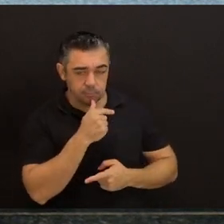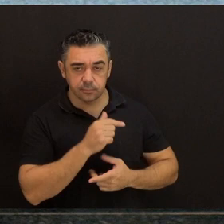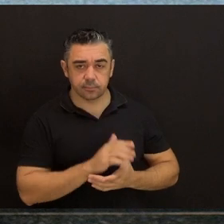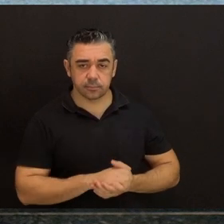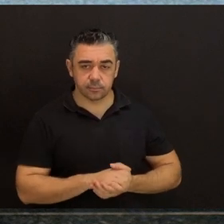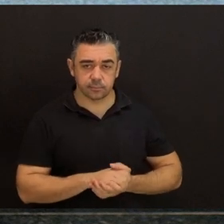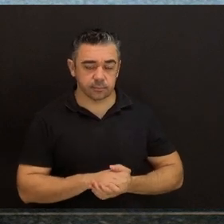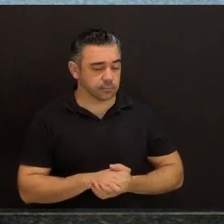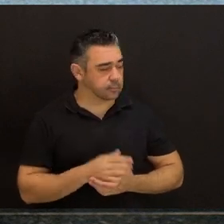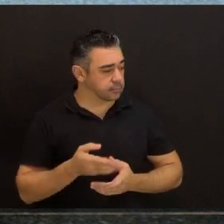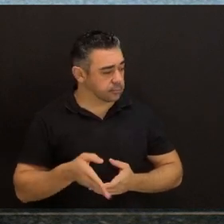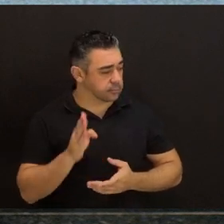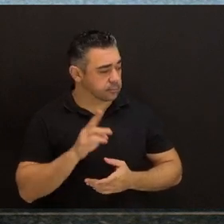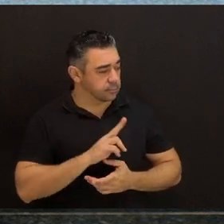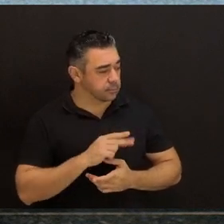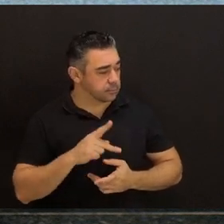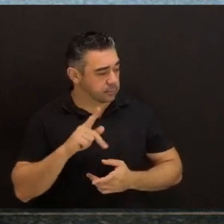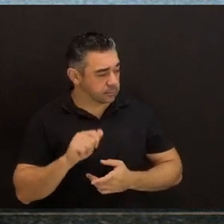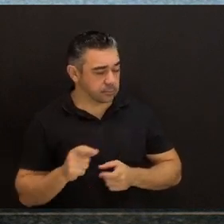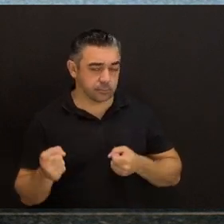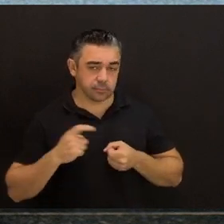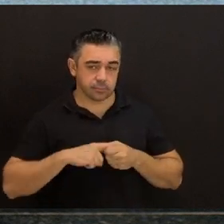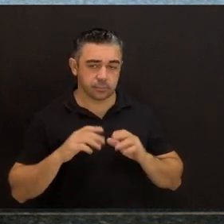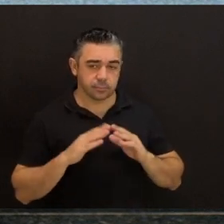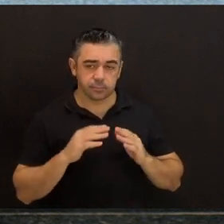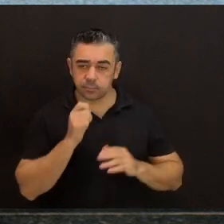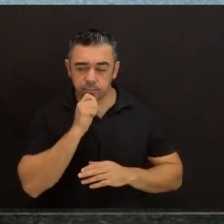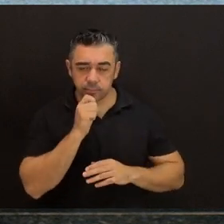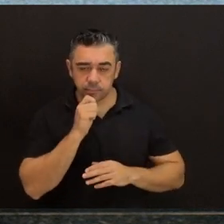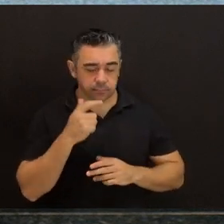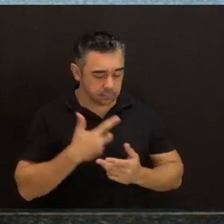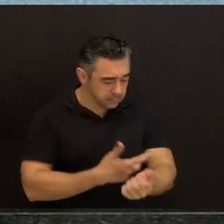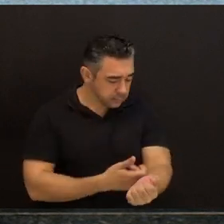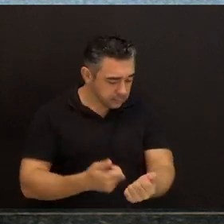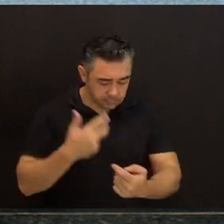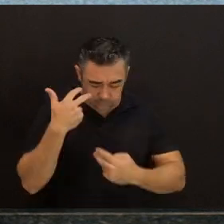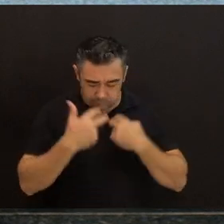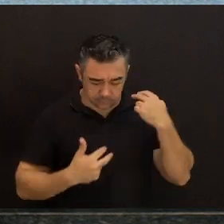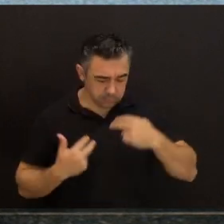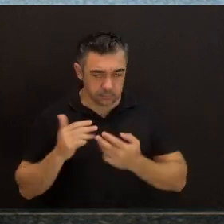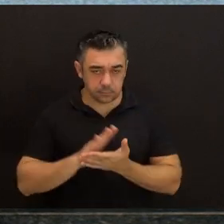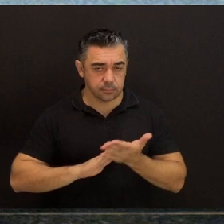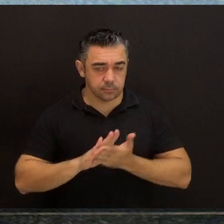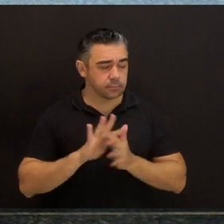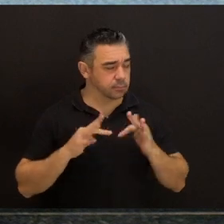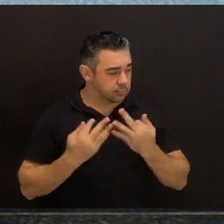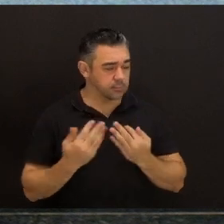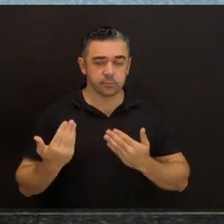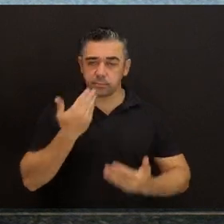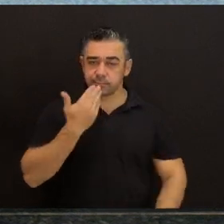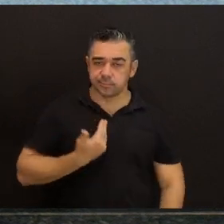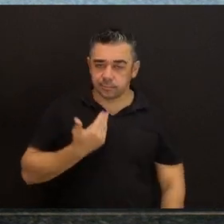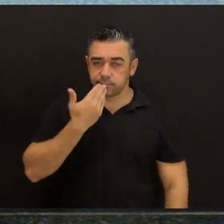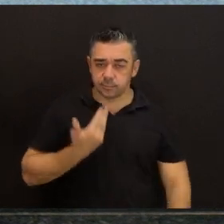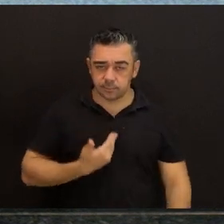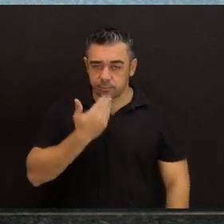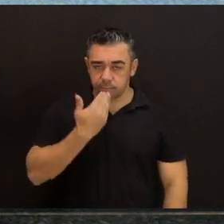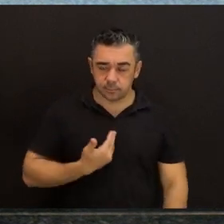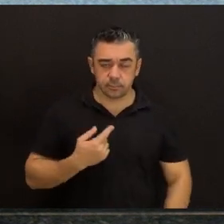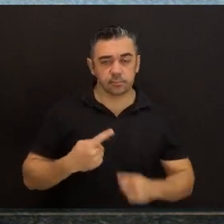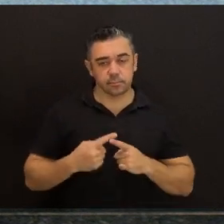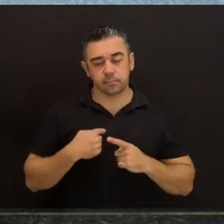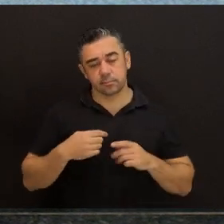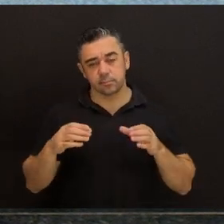na UPA e volta para casa e não é encaminhado para exames e as famílias ficam recorrendo a mim por estar na comissão de saúde